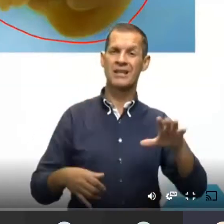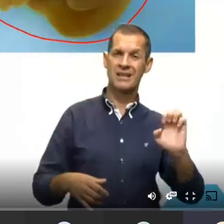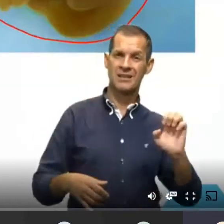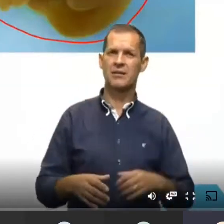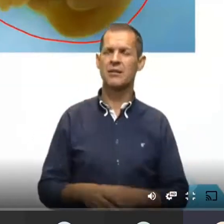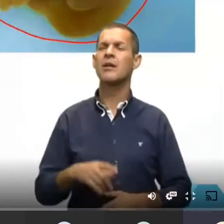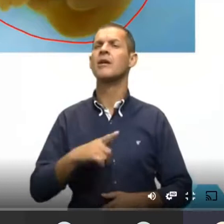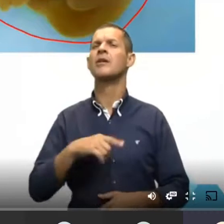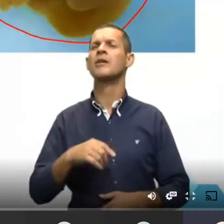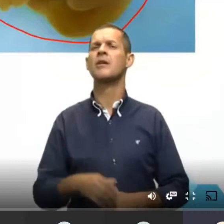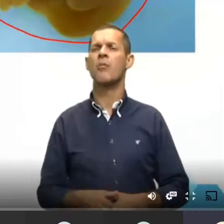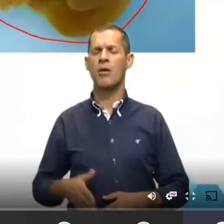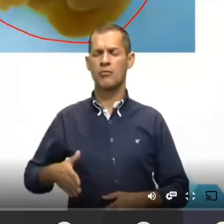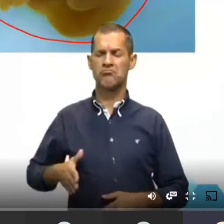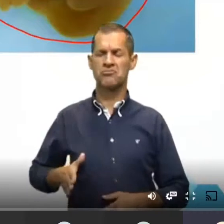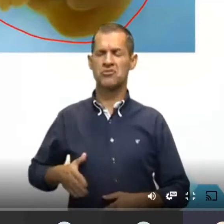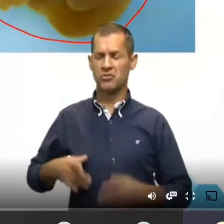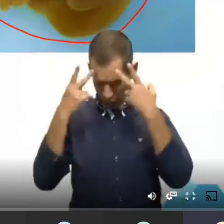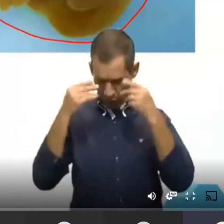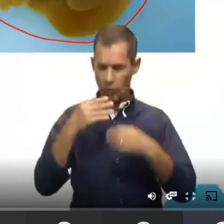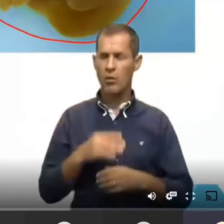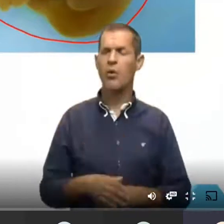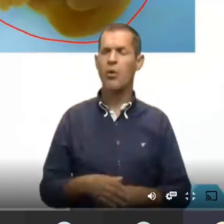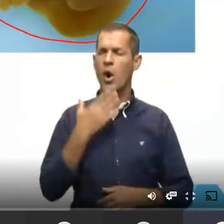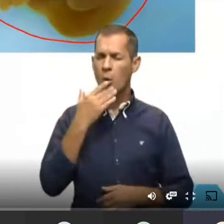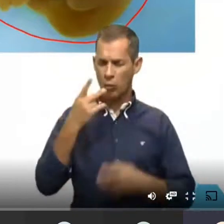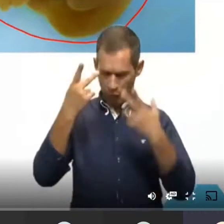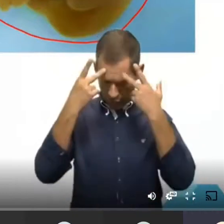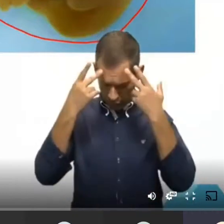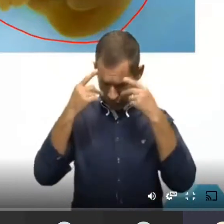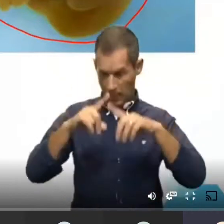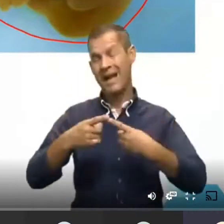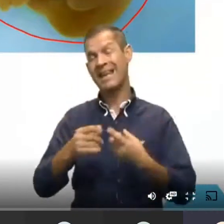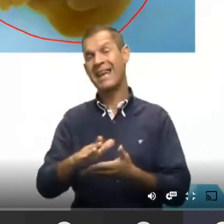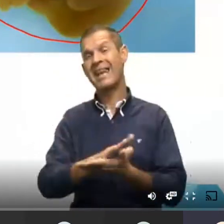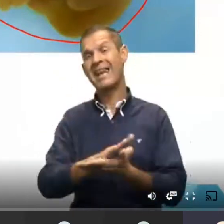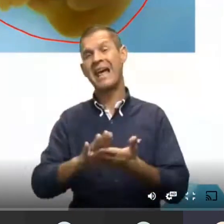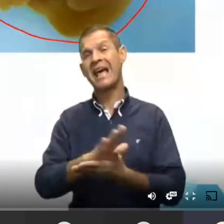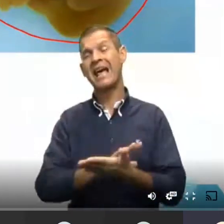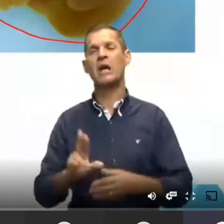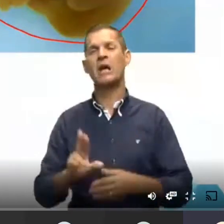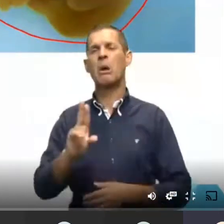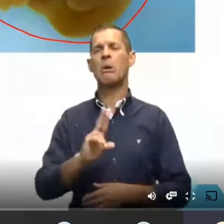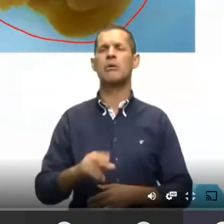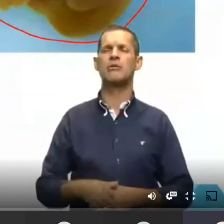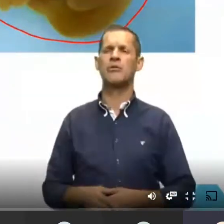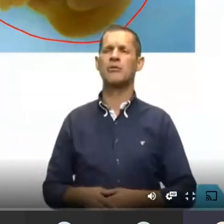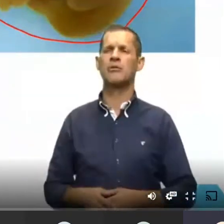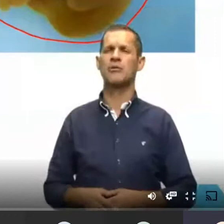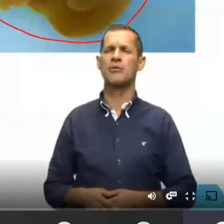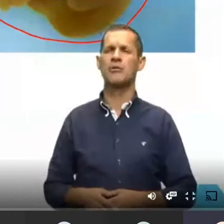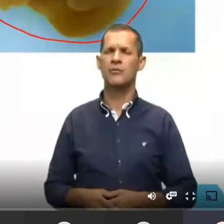esquerda, nós temos o fígado normal, com a sua coloração normal, sem indicação de